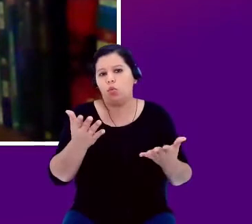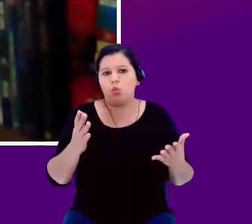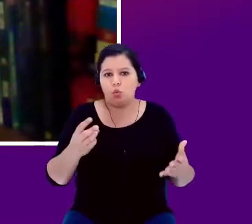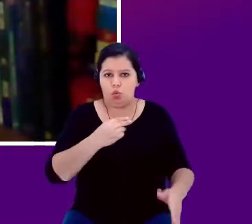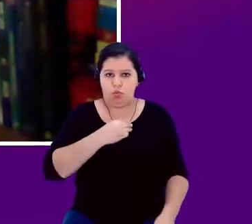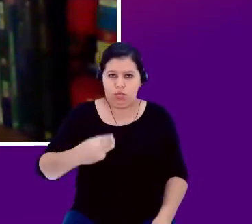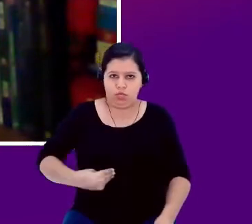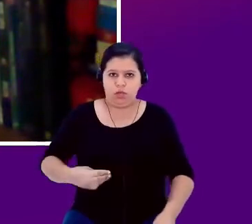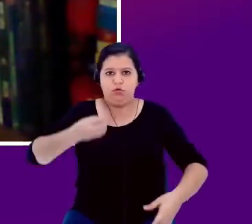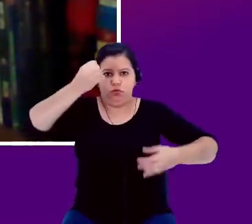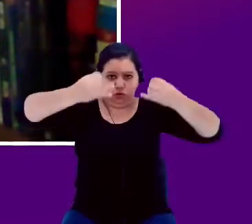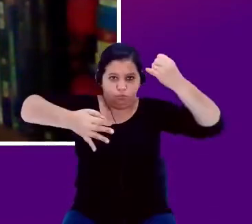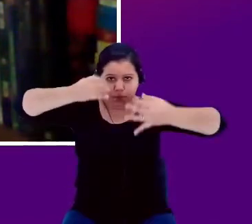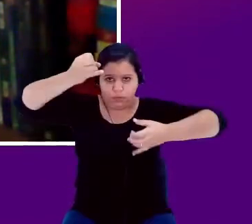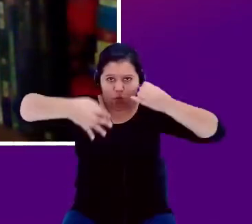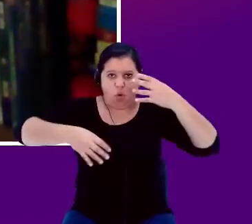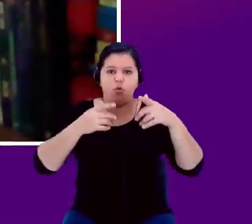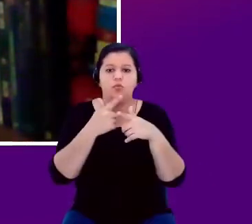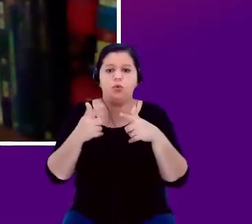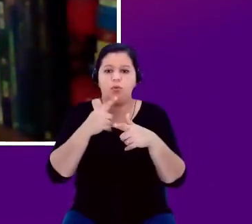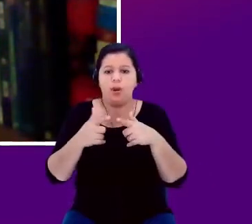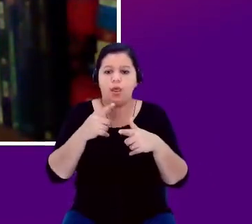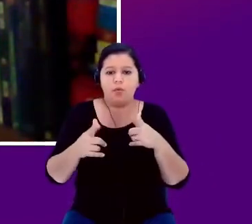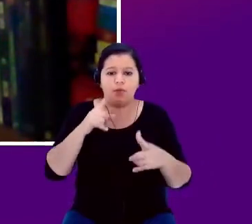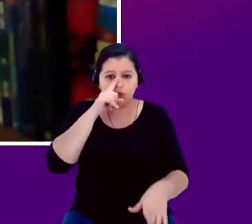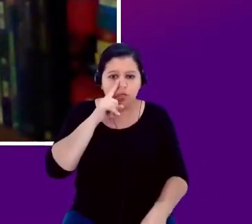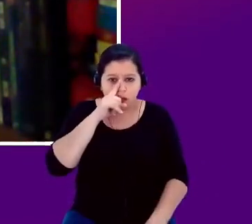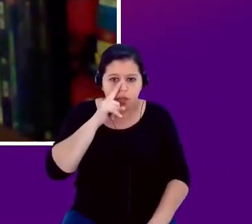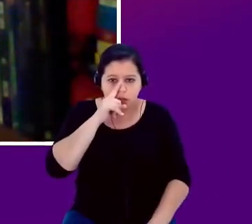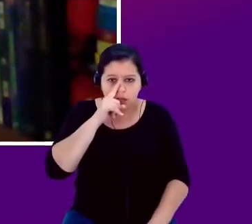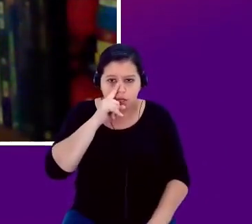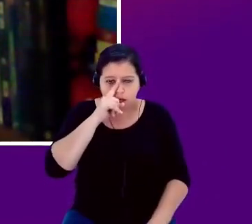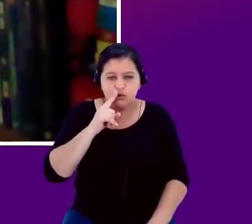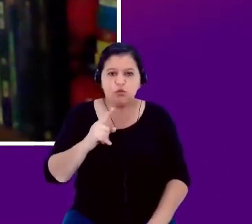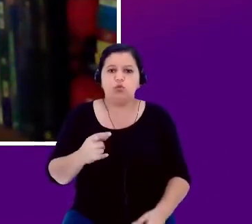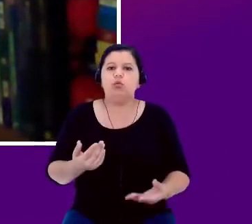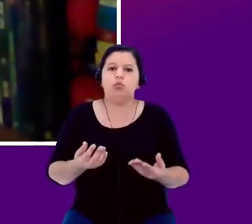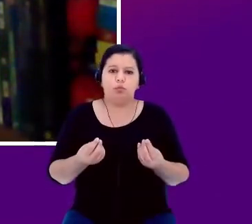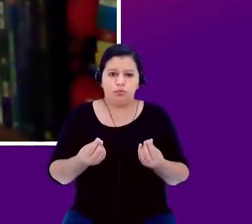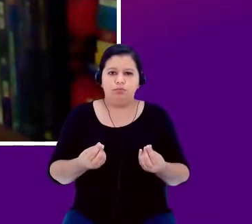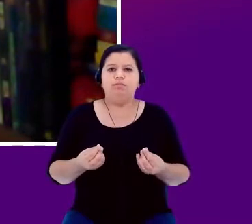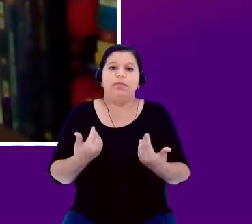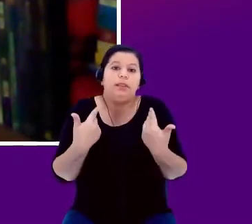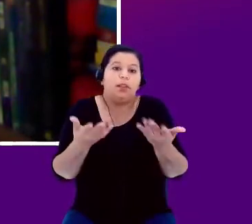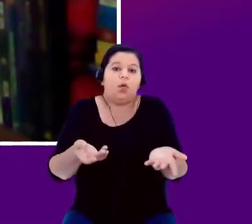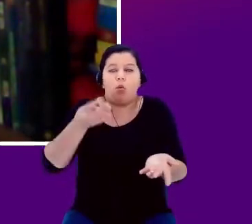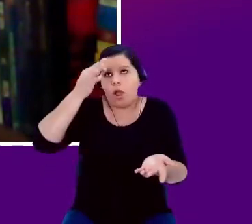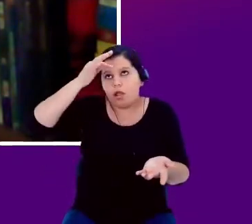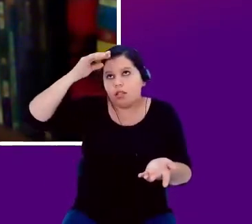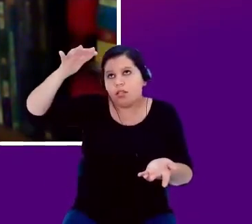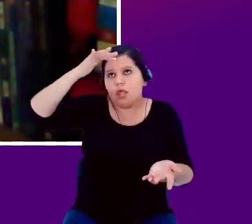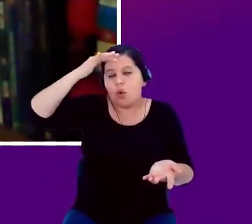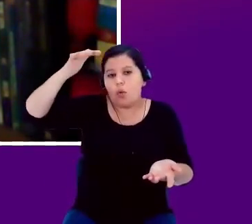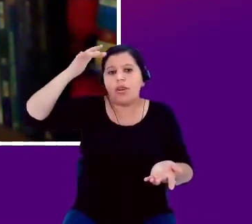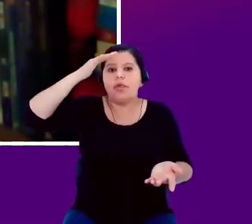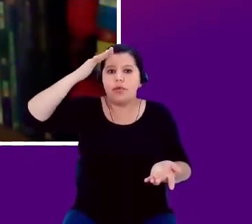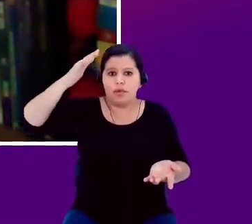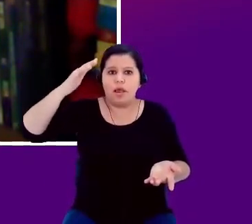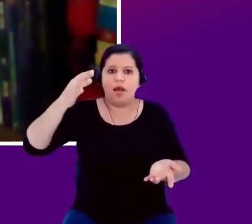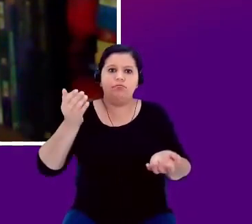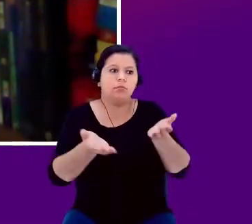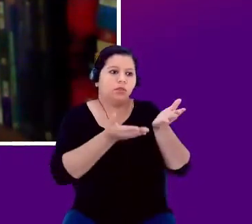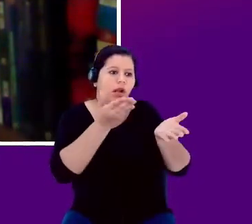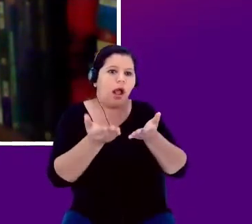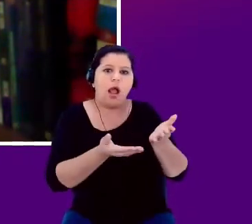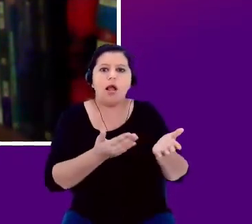né, os problemas de risco moral, seleção adversa, né? Então, a teoria que trata aí da economia bancária,